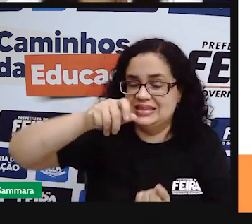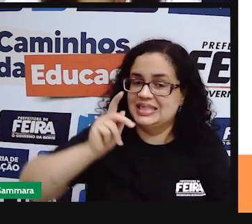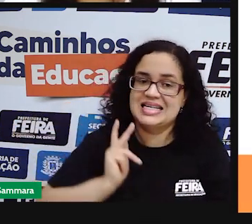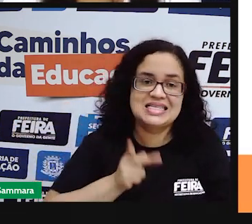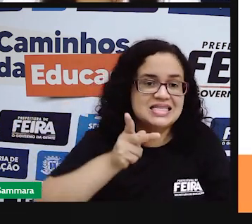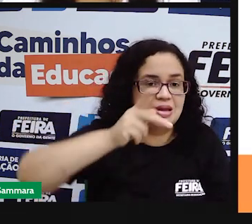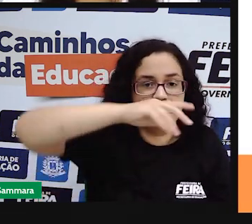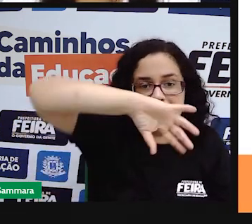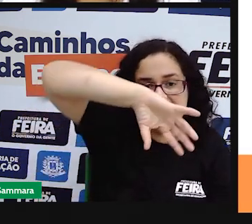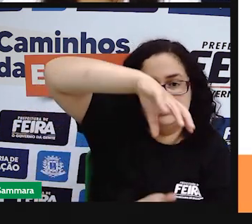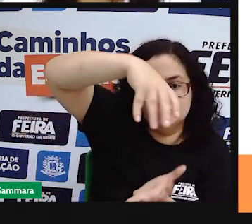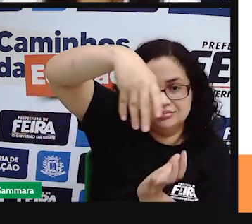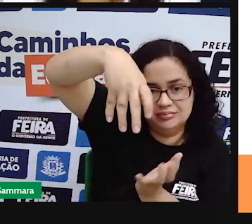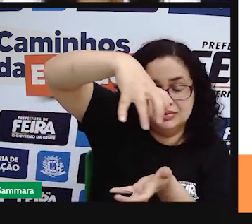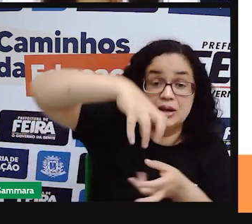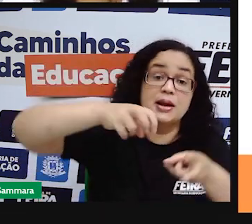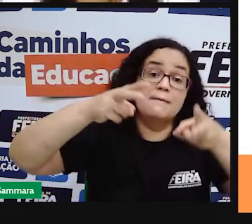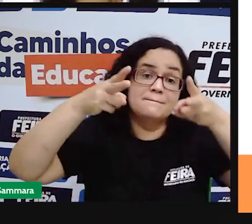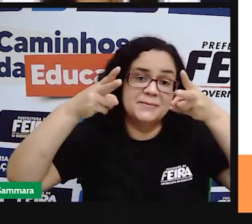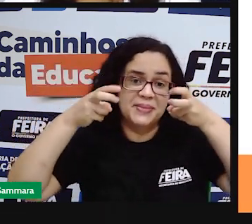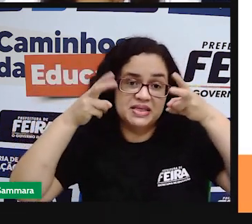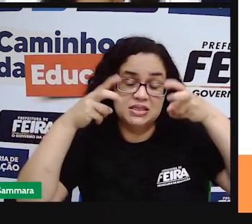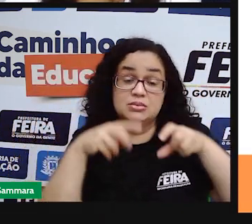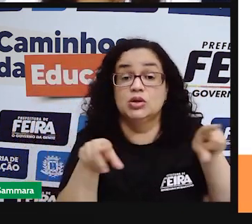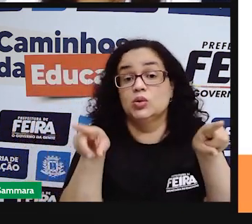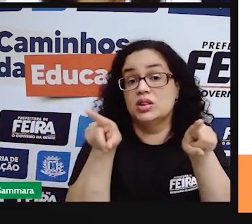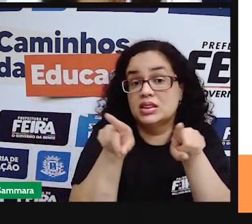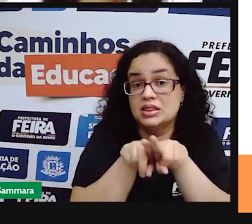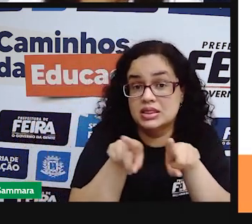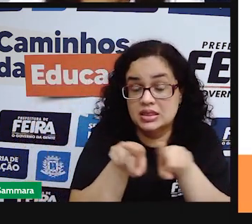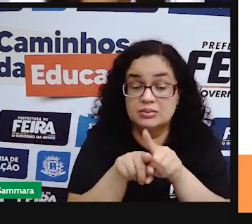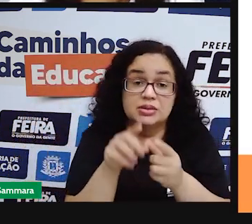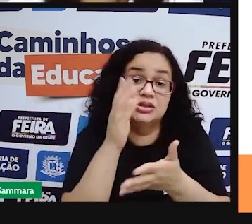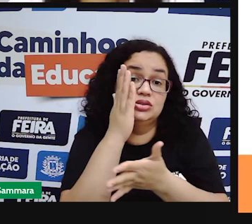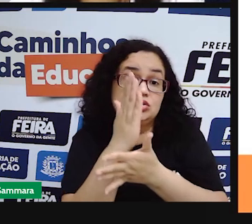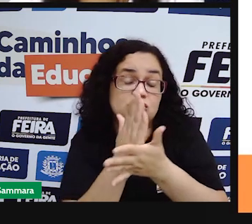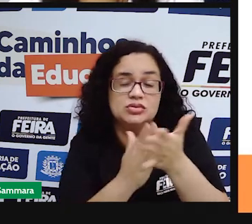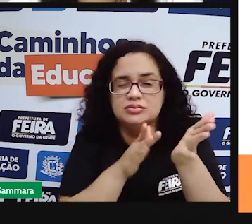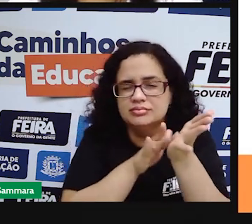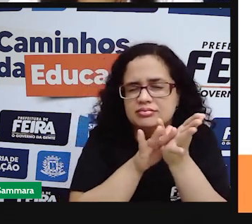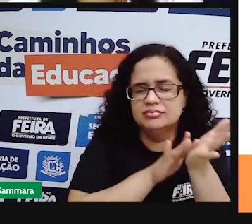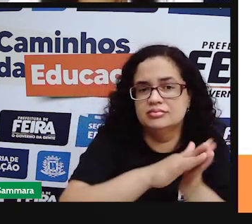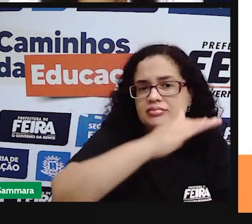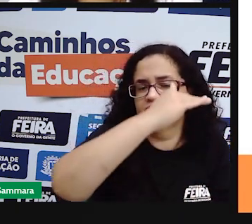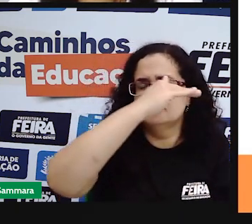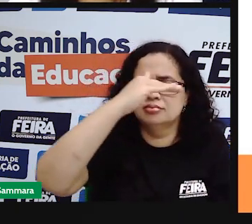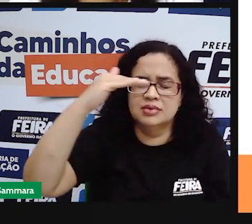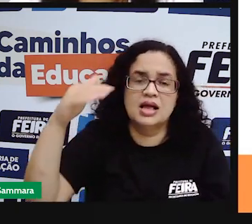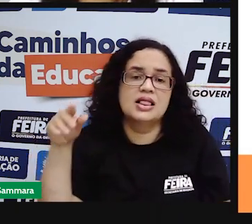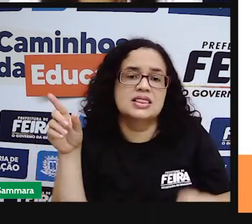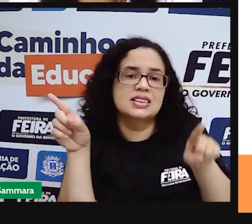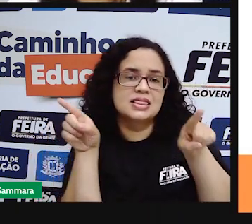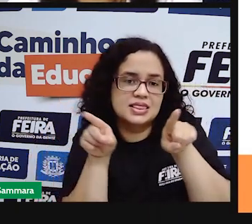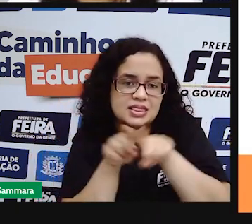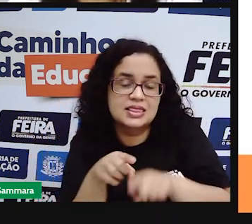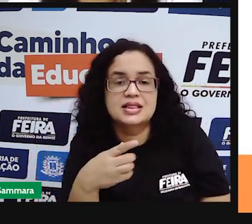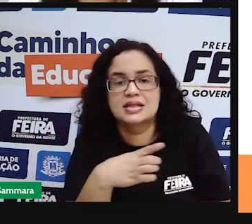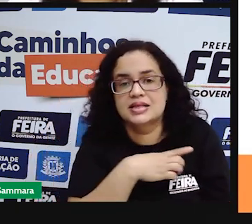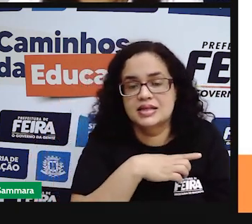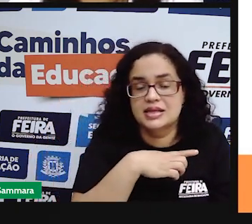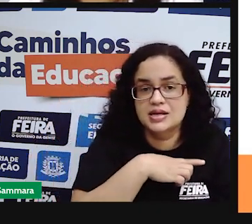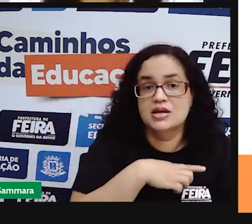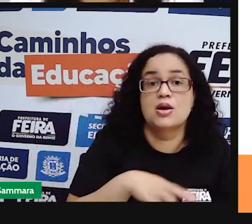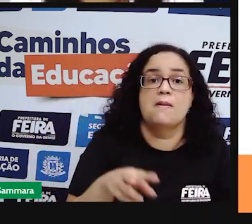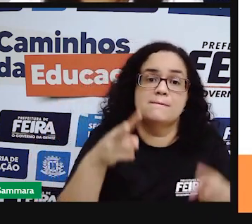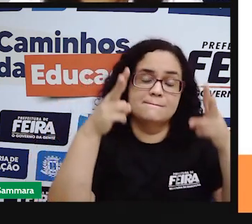E perceberam também, né, que divisões imaginárias que o nosso planeta tem permite que a gente observe